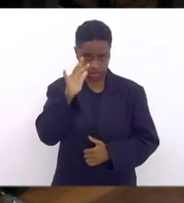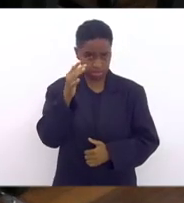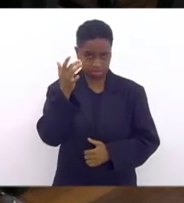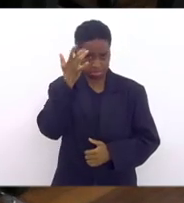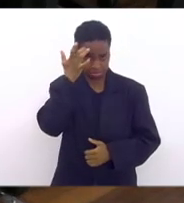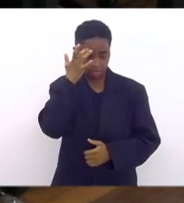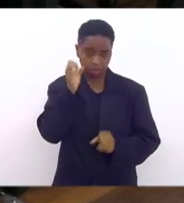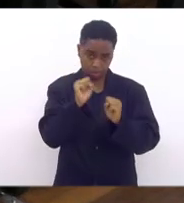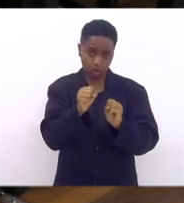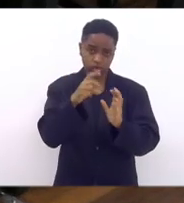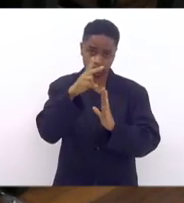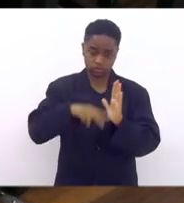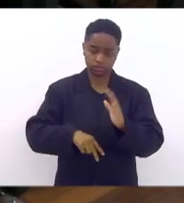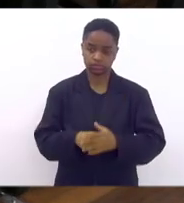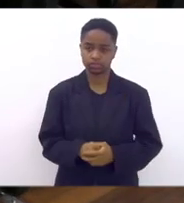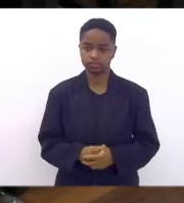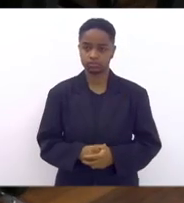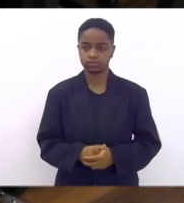eu